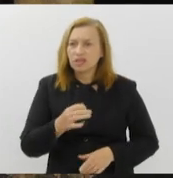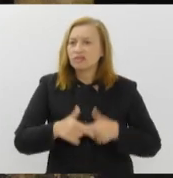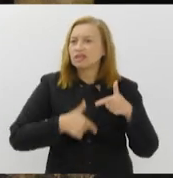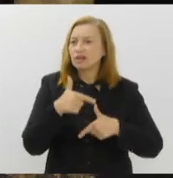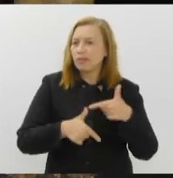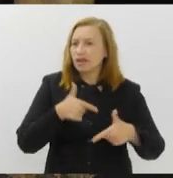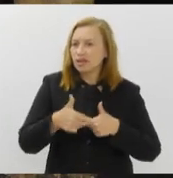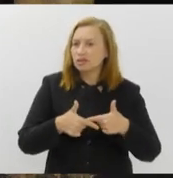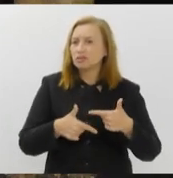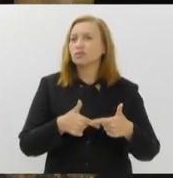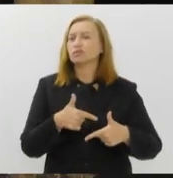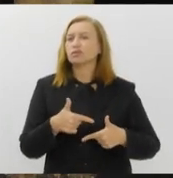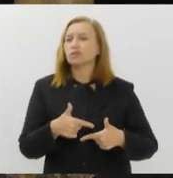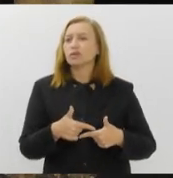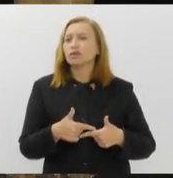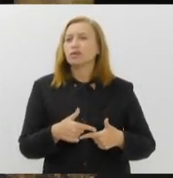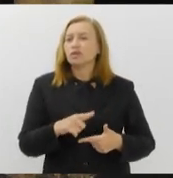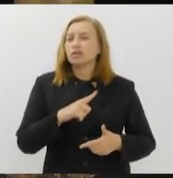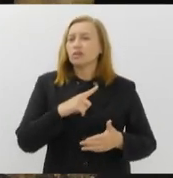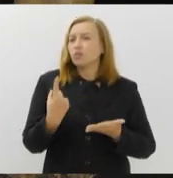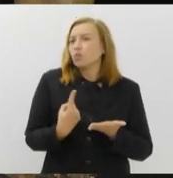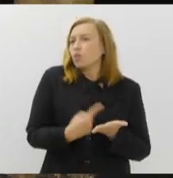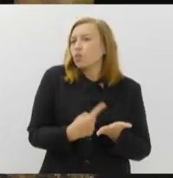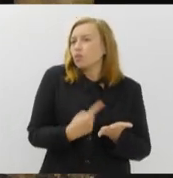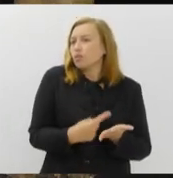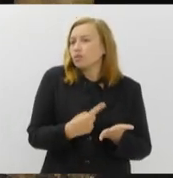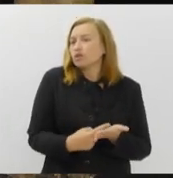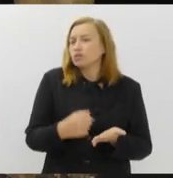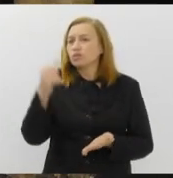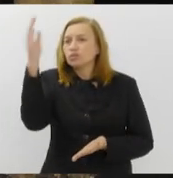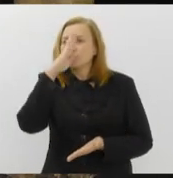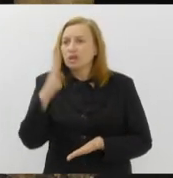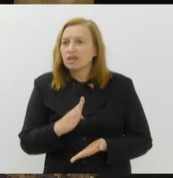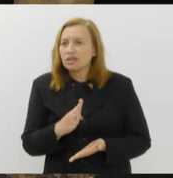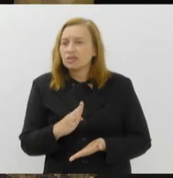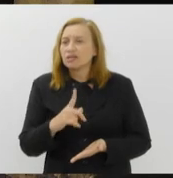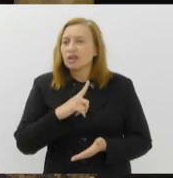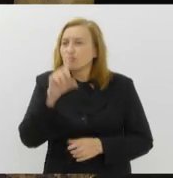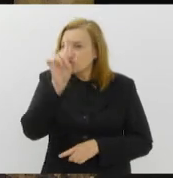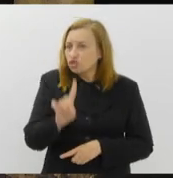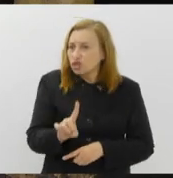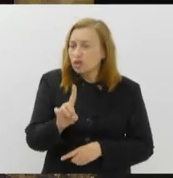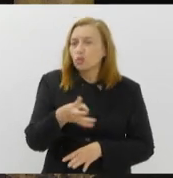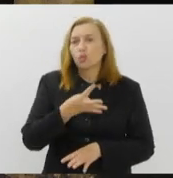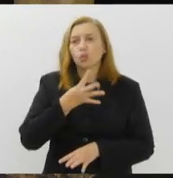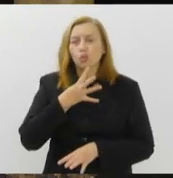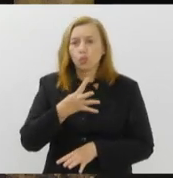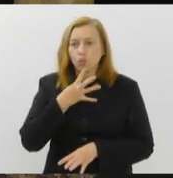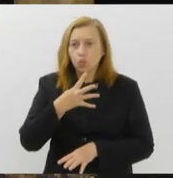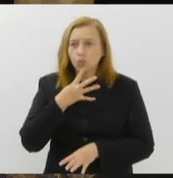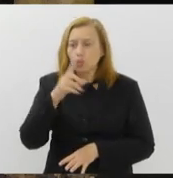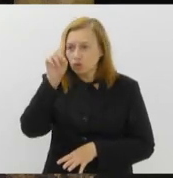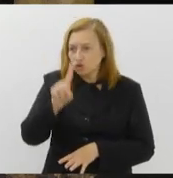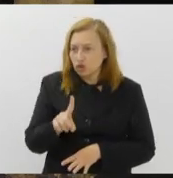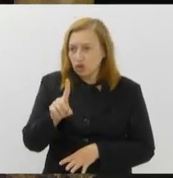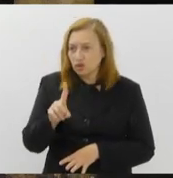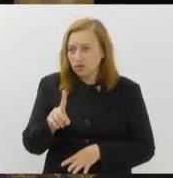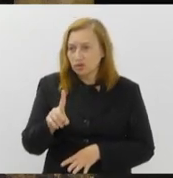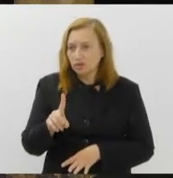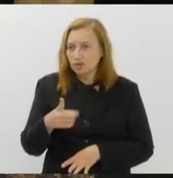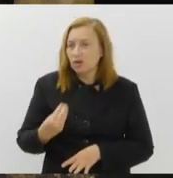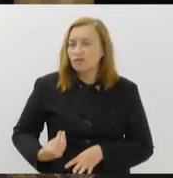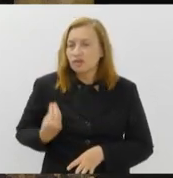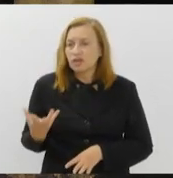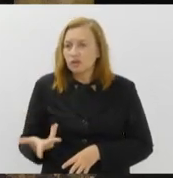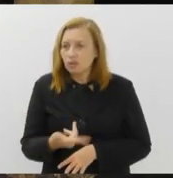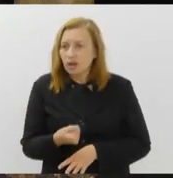remediar, porque nós temos um compromisso brasileiro, existe um direito reconhecido, que é o direito a um padrão de vida adequado, está